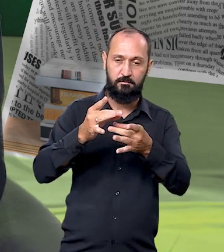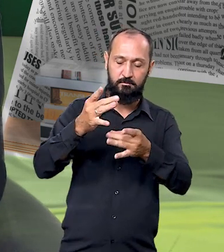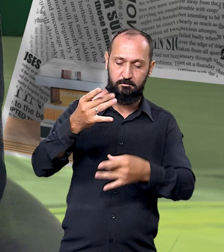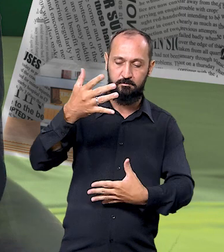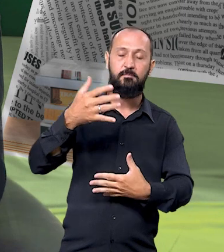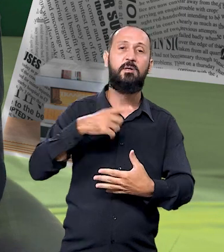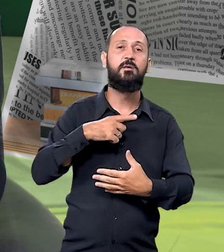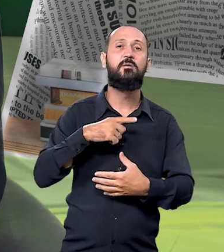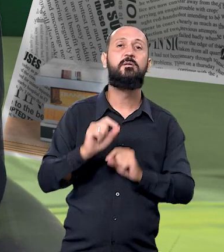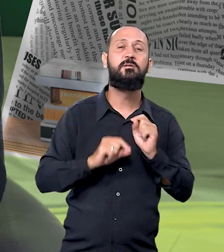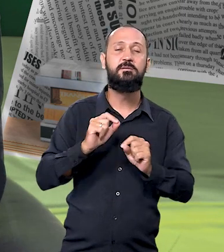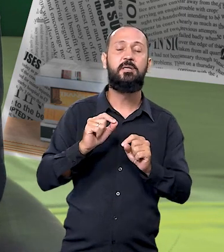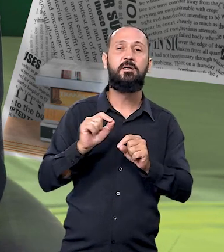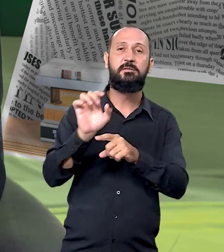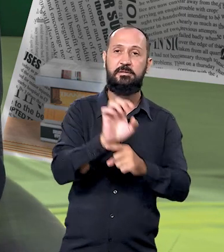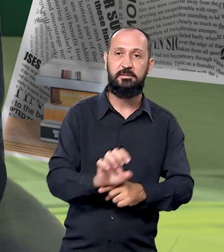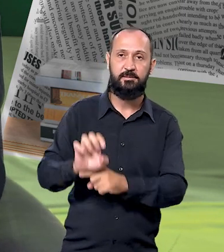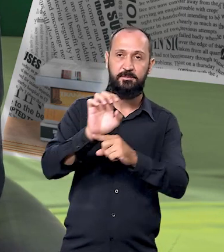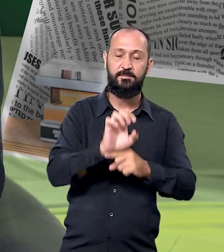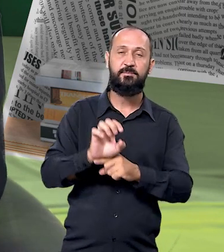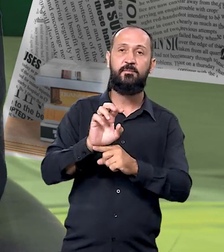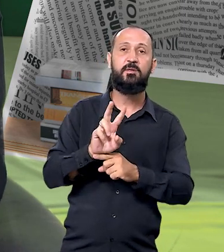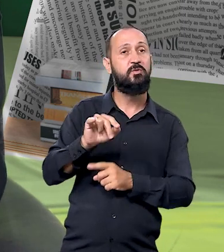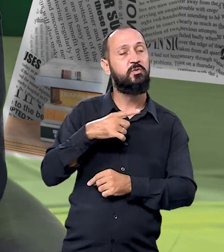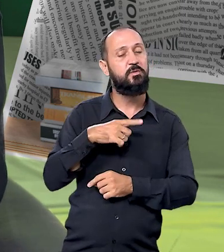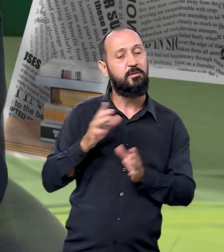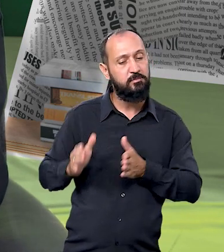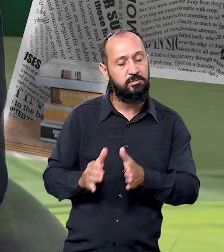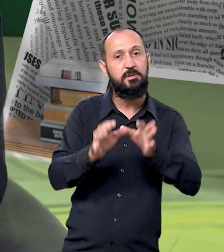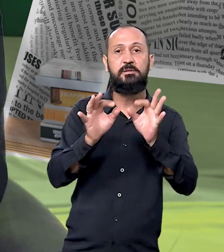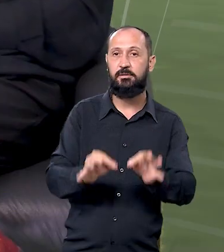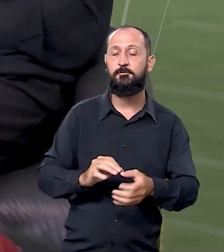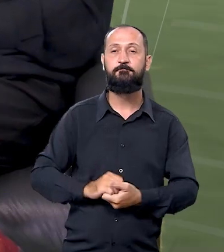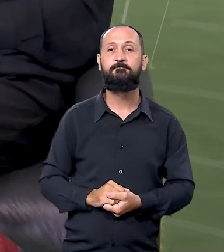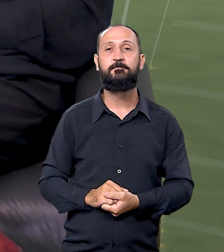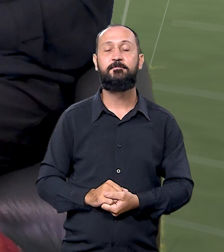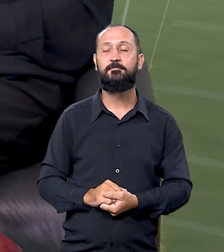muitos elementos, mas eu tenho muita esperança de que a gente está no caminho certo.